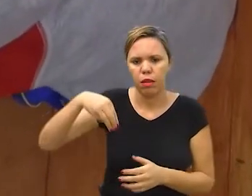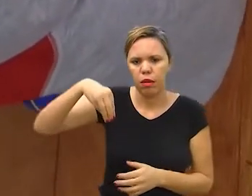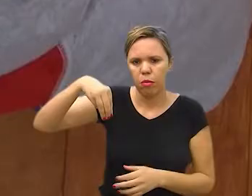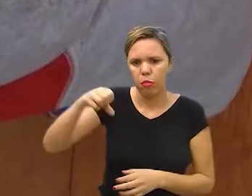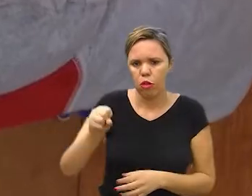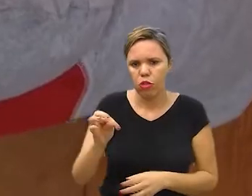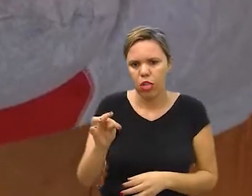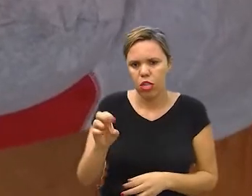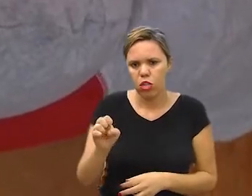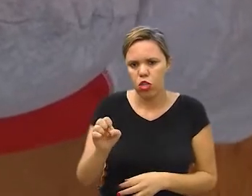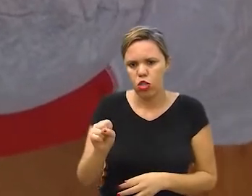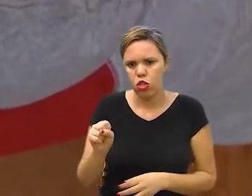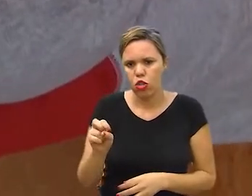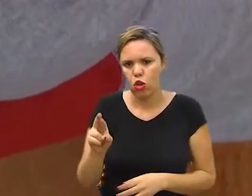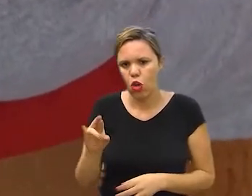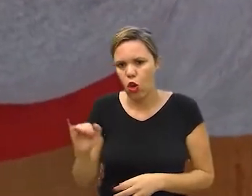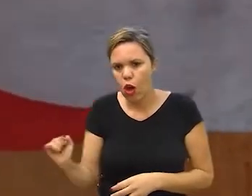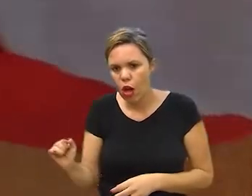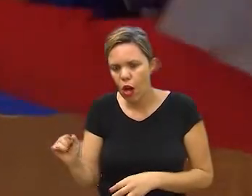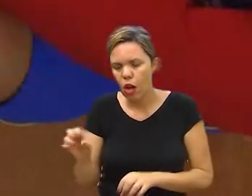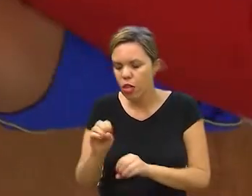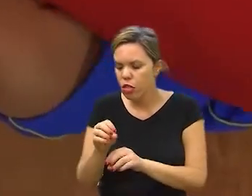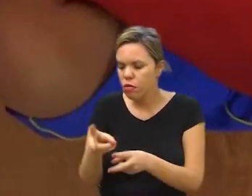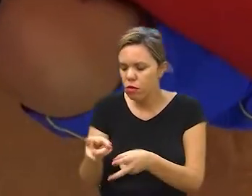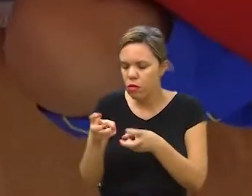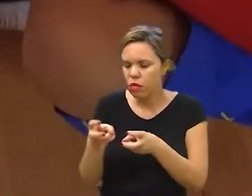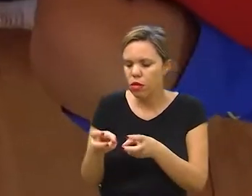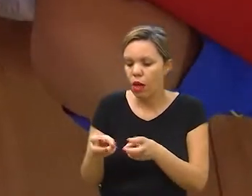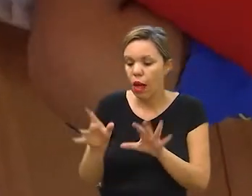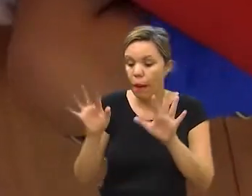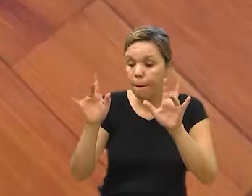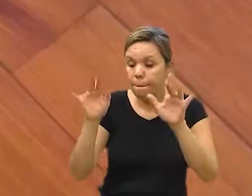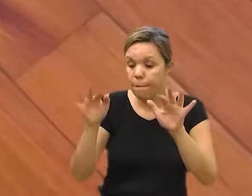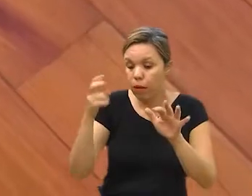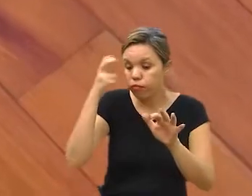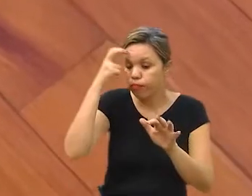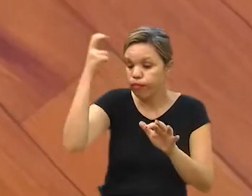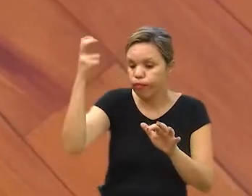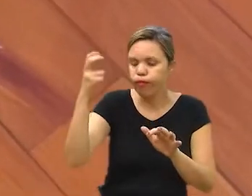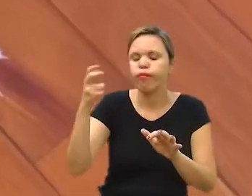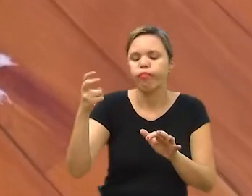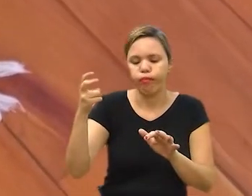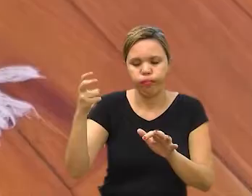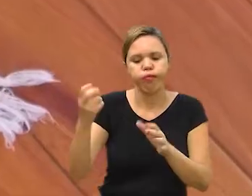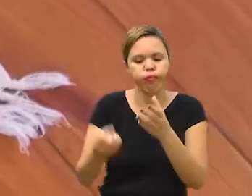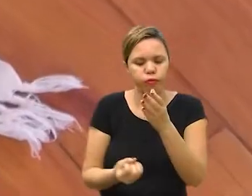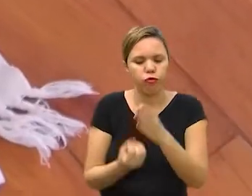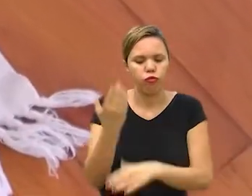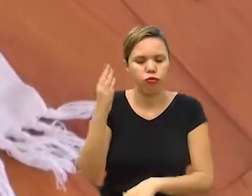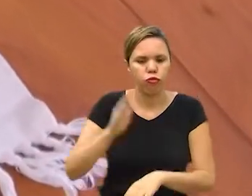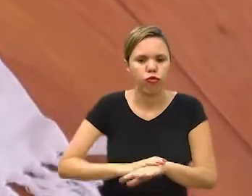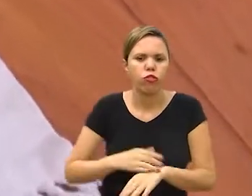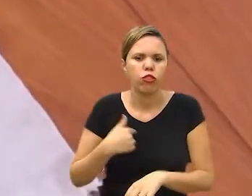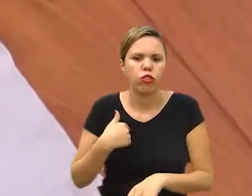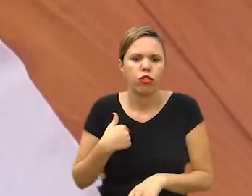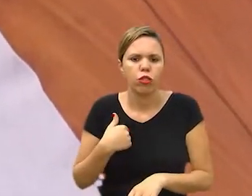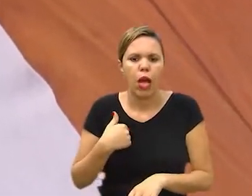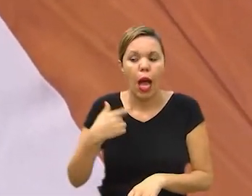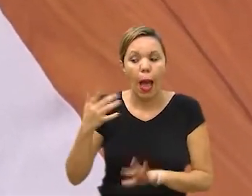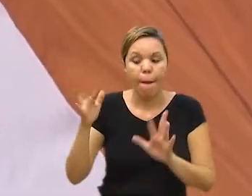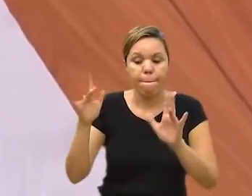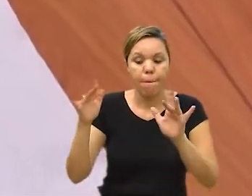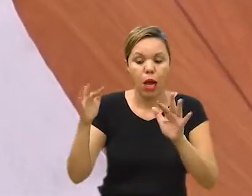que através da mão a inteligência se forma. Ela dizia que a mão é a extensão do